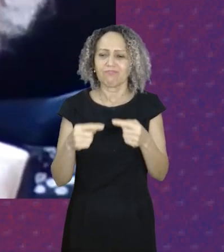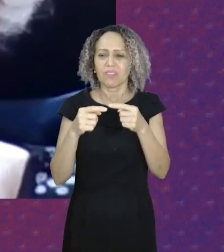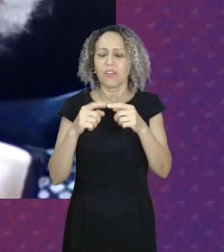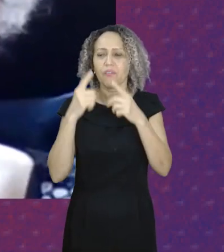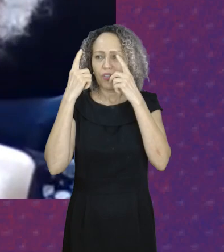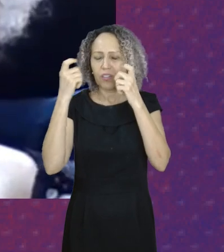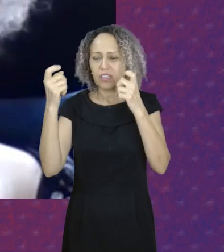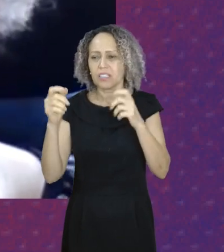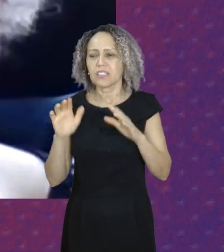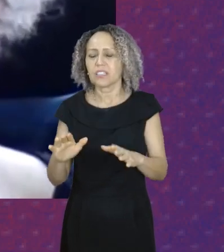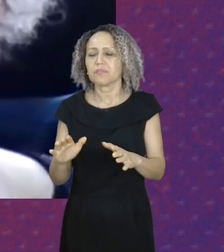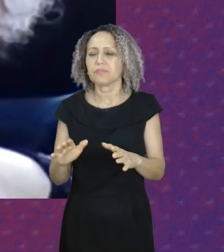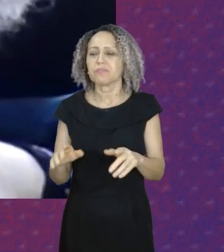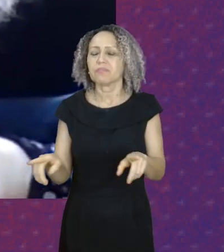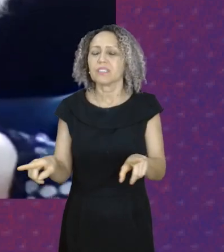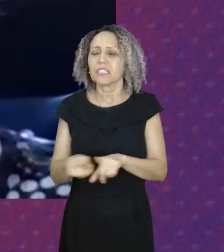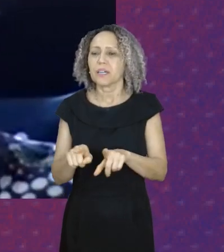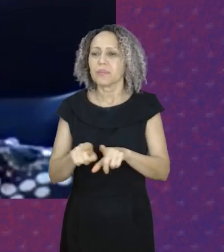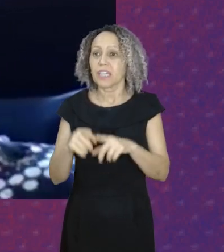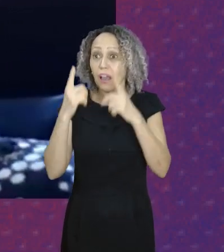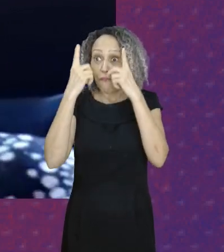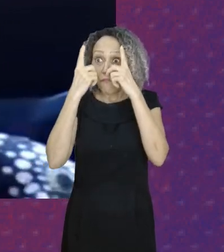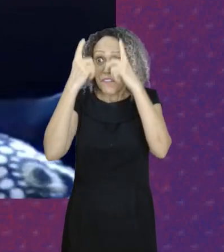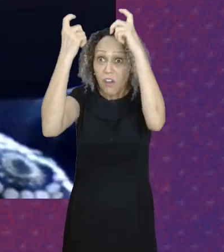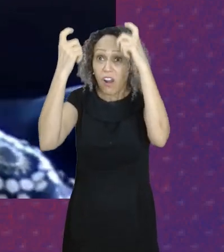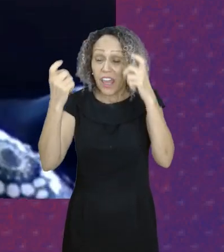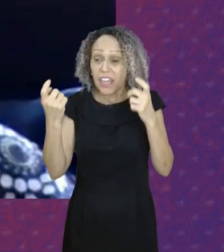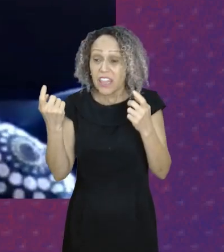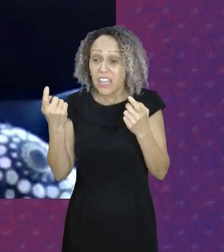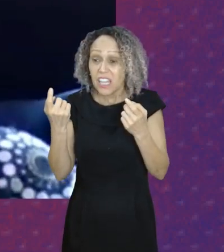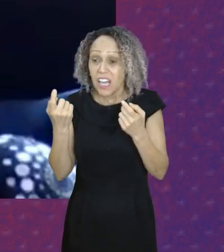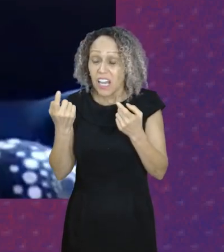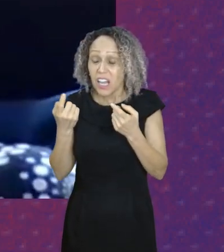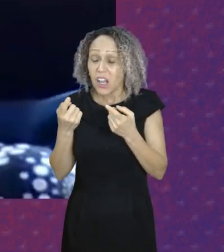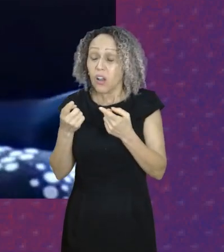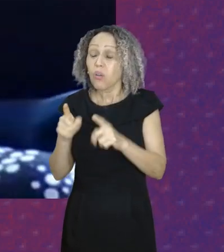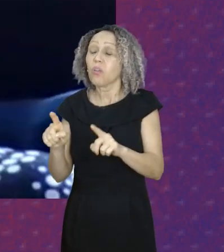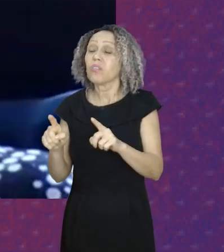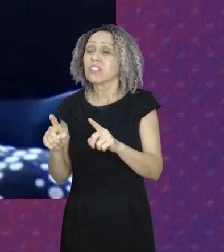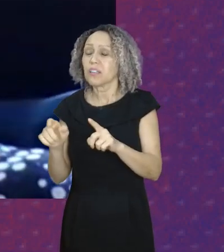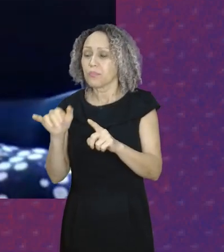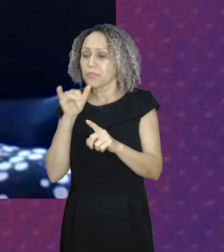E a patrimonial é quando toma da mulher